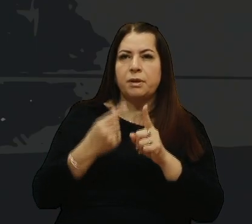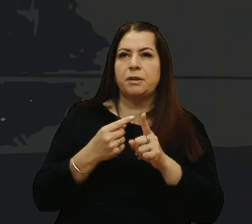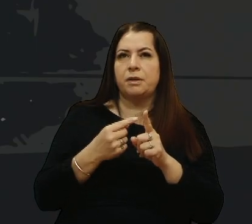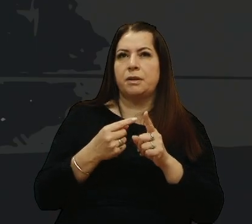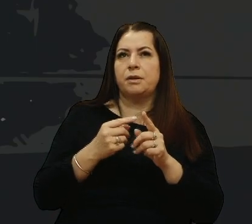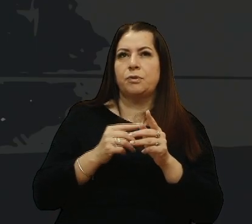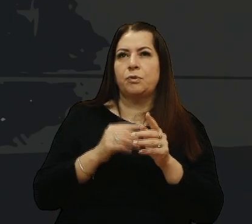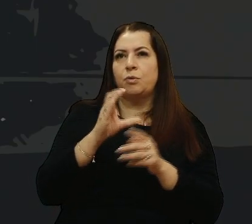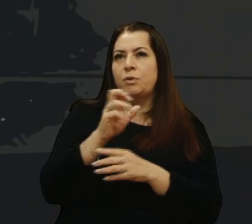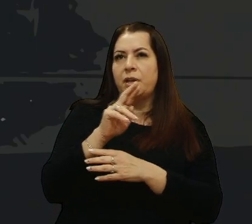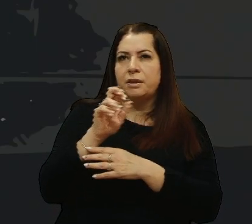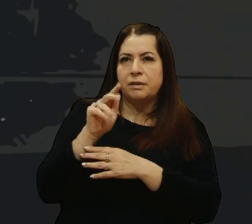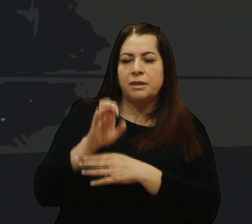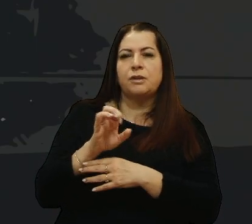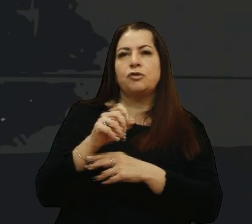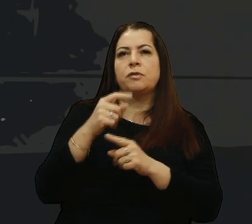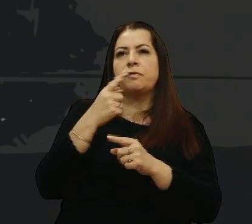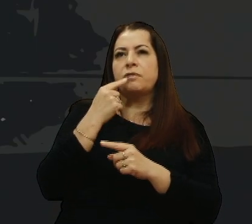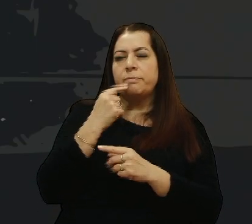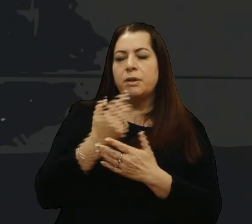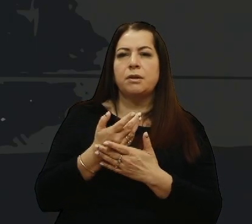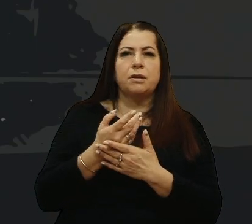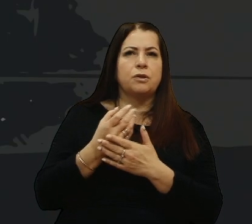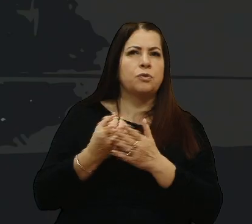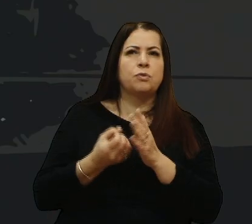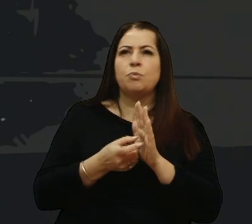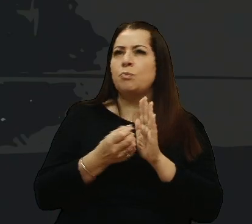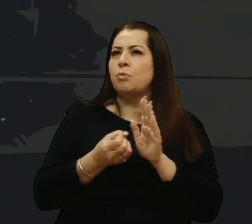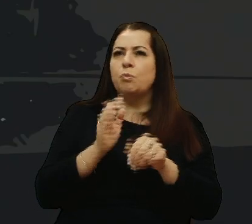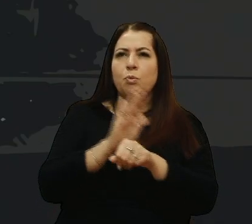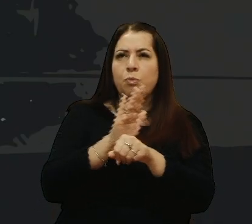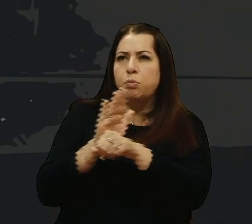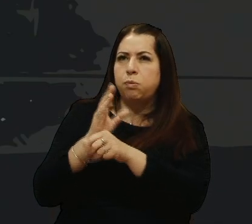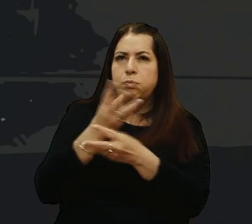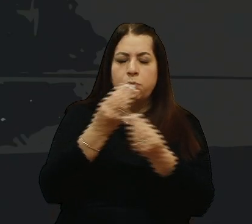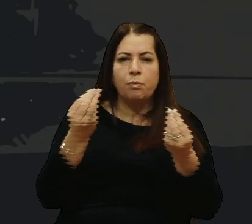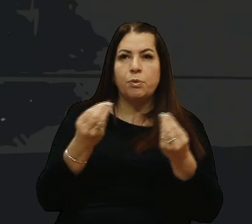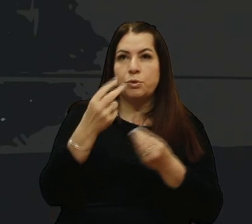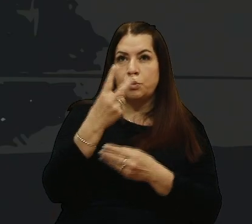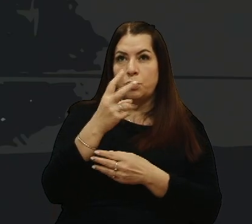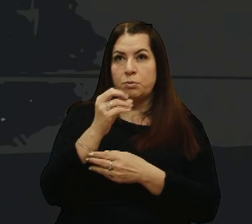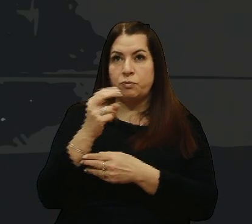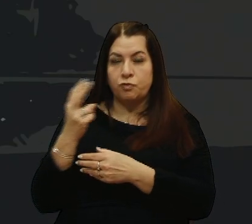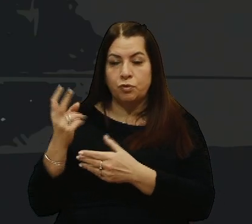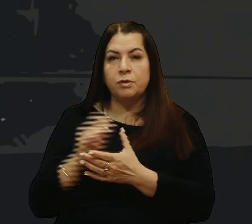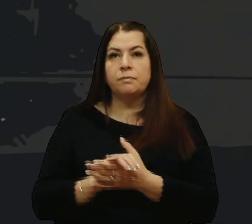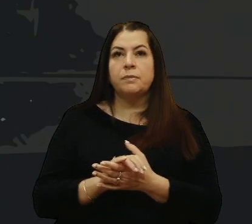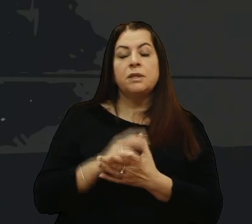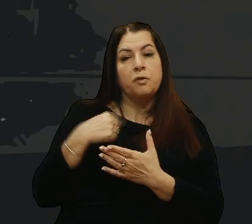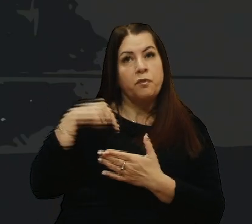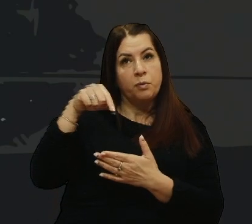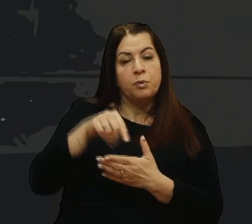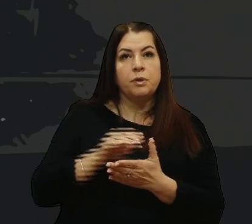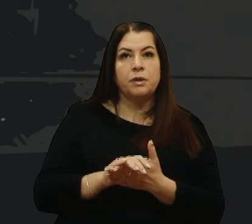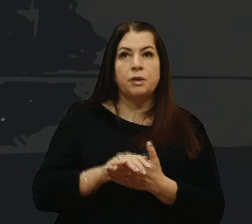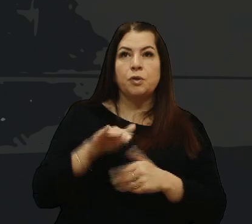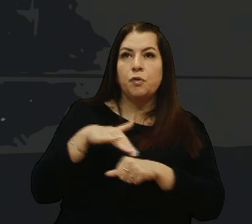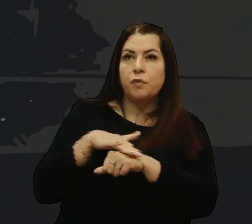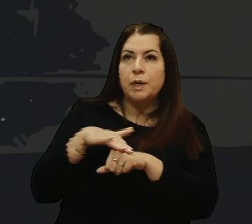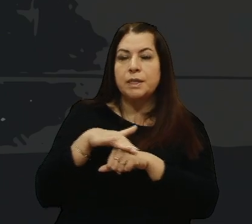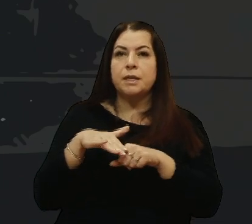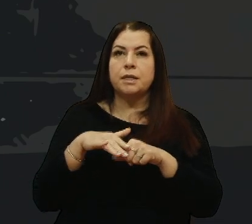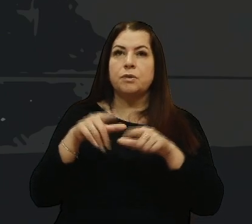Crescente Vermelho, fundações que davam esse apoio naquele momento em 2022. Então, eu venho aqui conversar